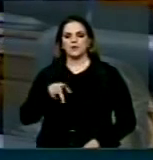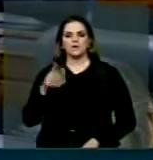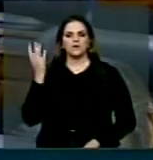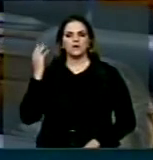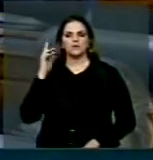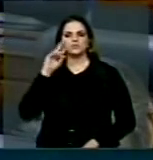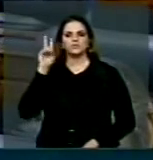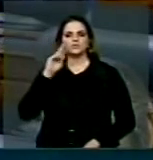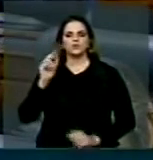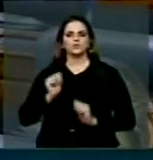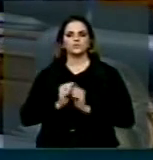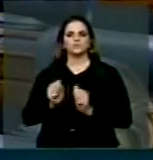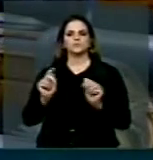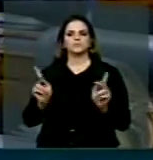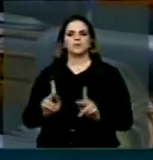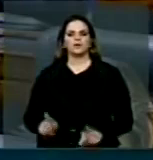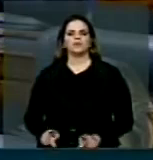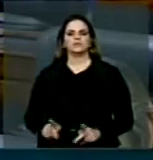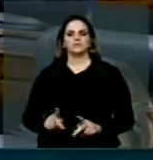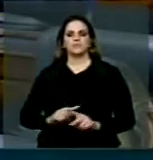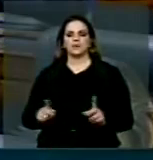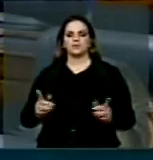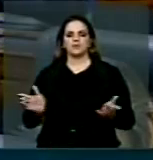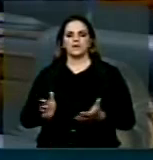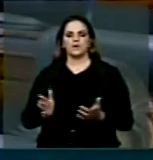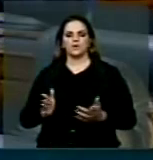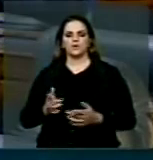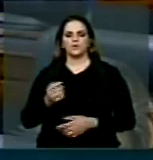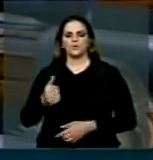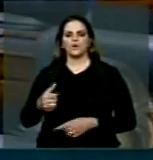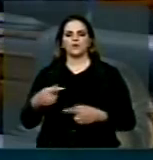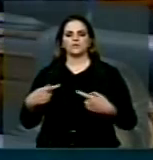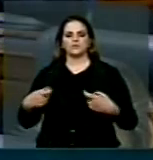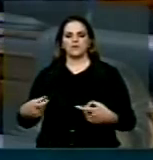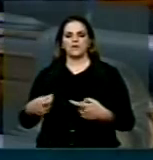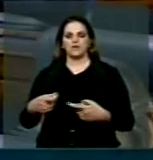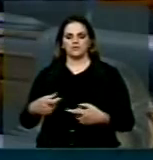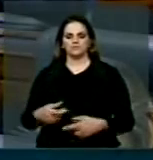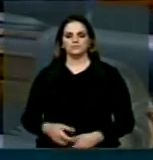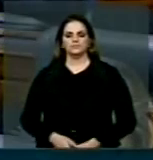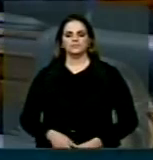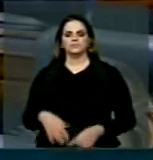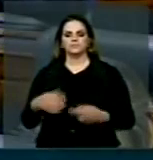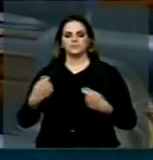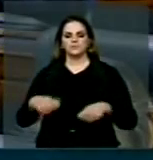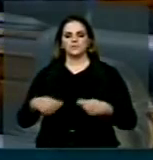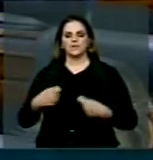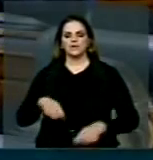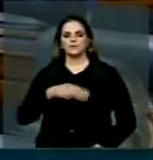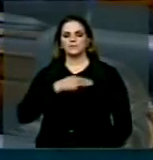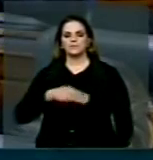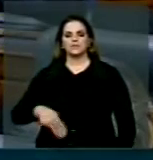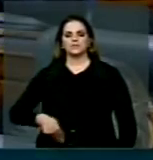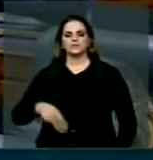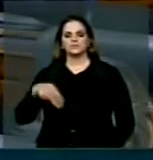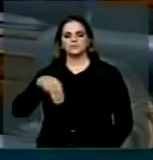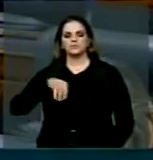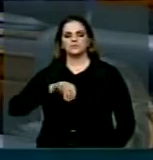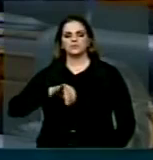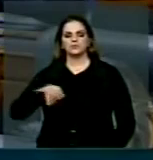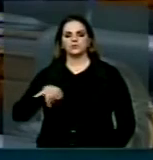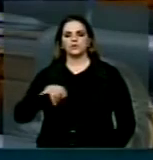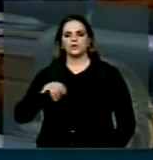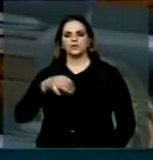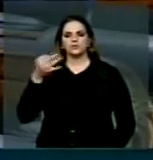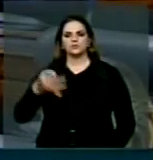historicamente conviveram pacificamente estão em linha de colisão. É necessário que o ministro da Justiça cumpra com a